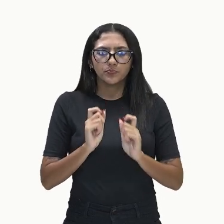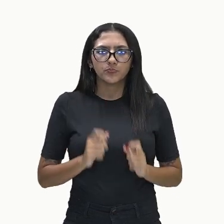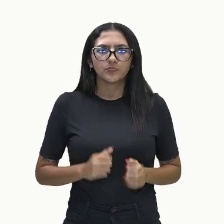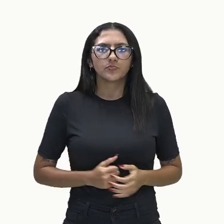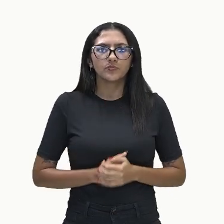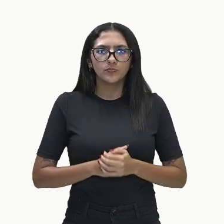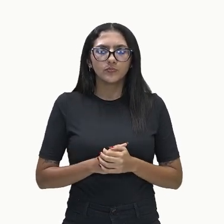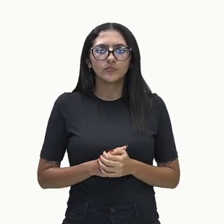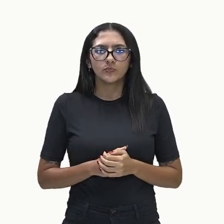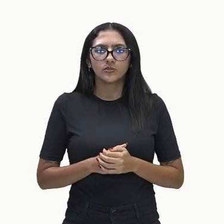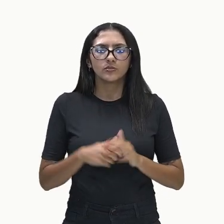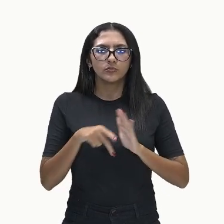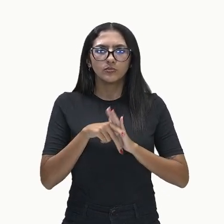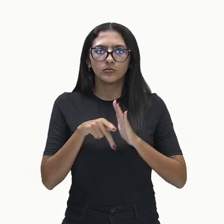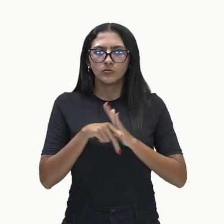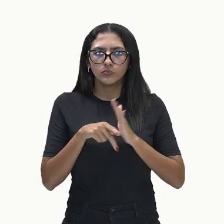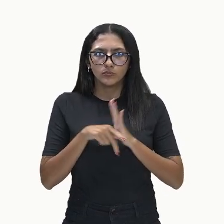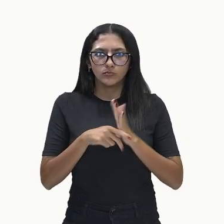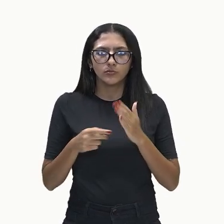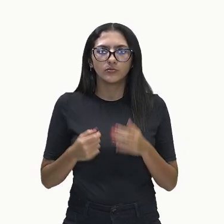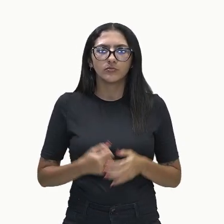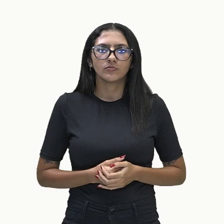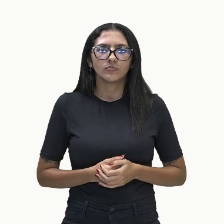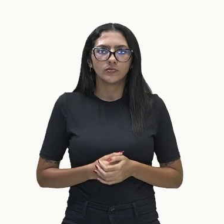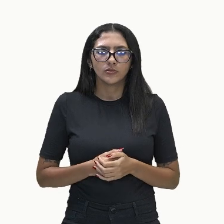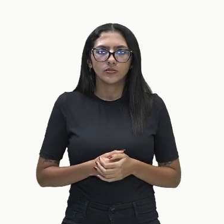da nossa urina.